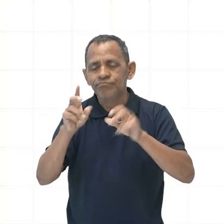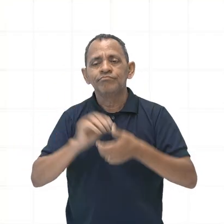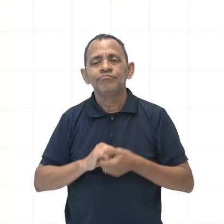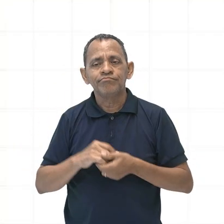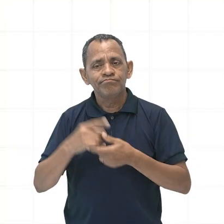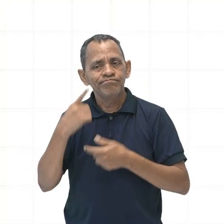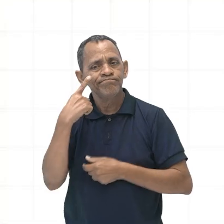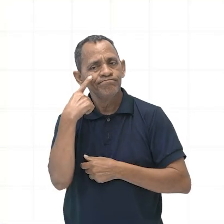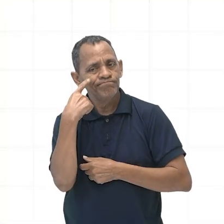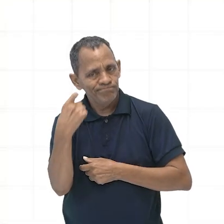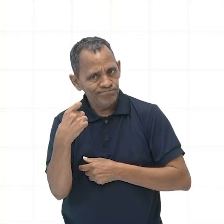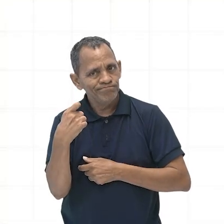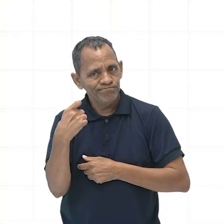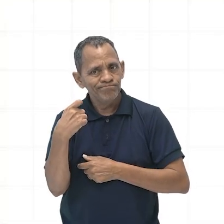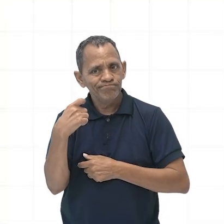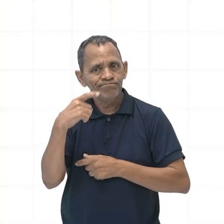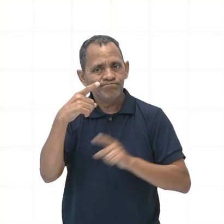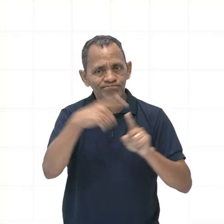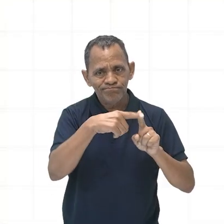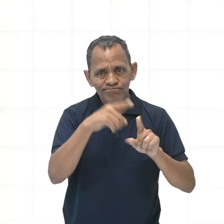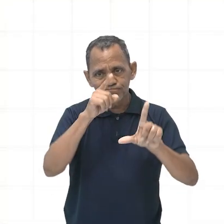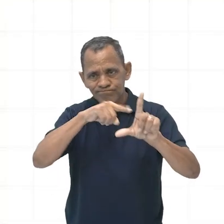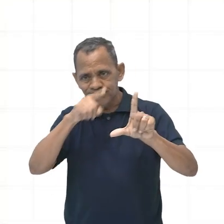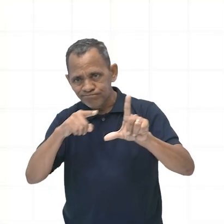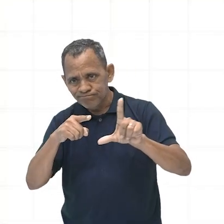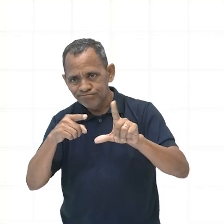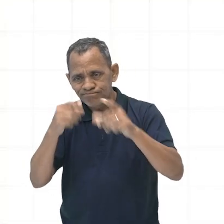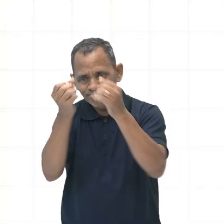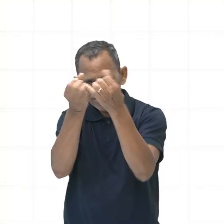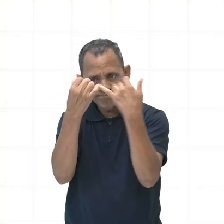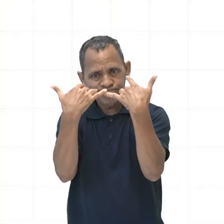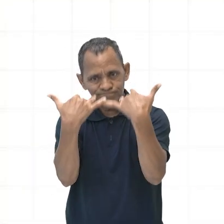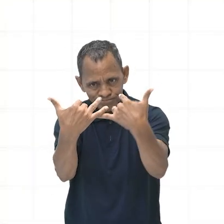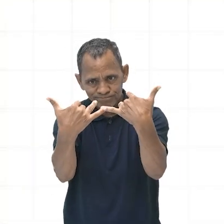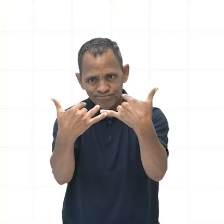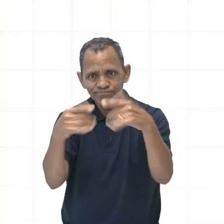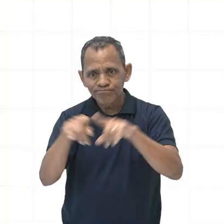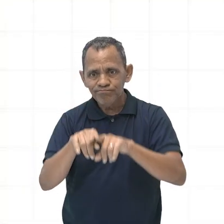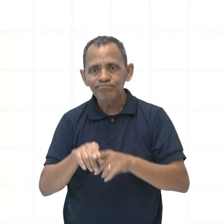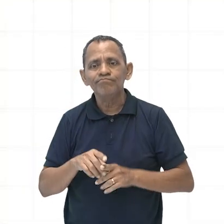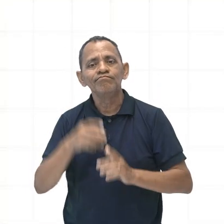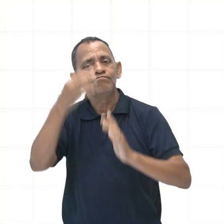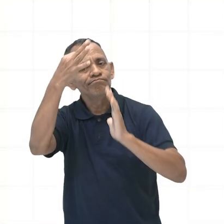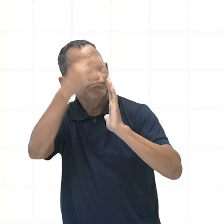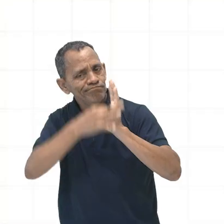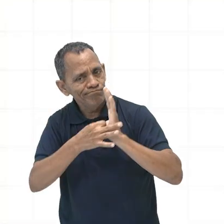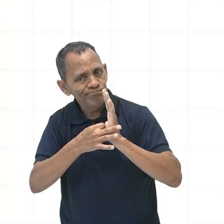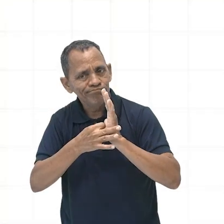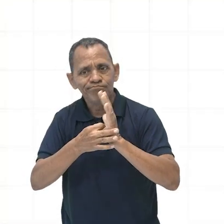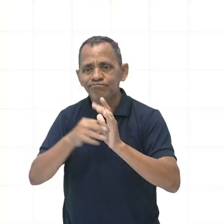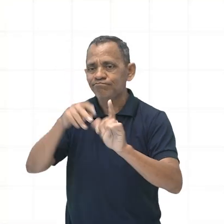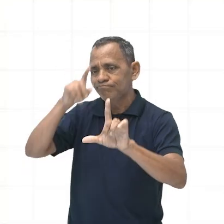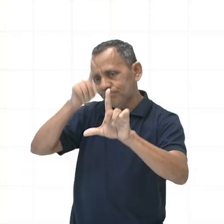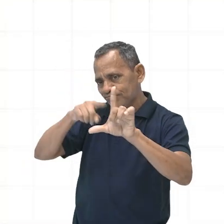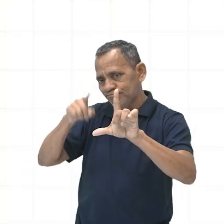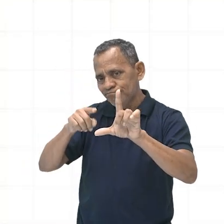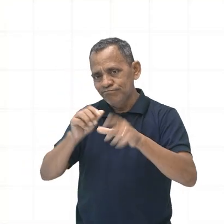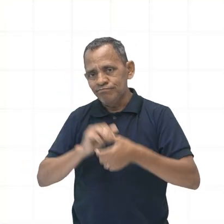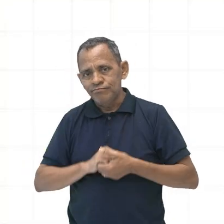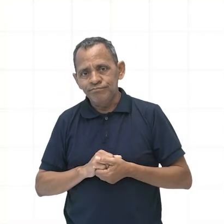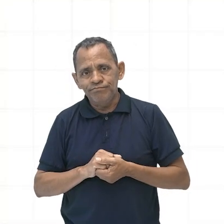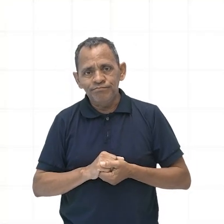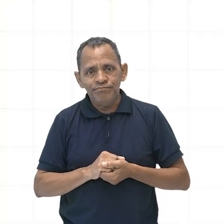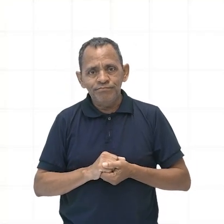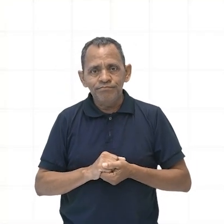interessante do infográfico é que ele é mais atraente do que apenas um texto ou apenas um gráfico. Então,